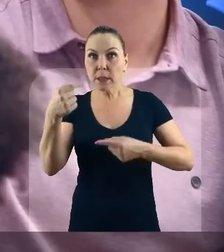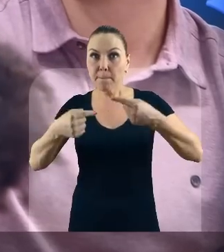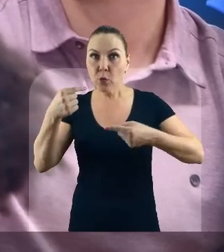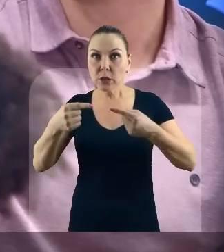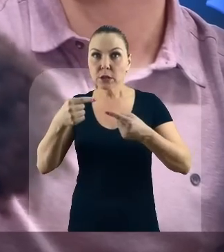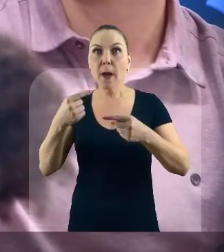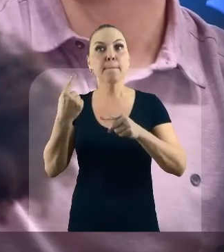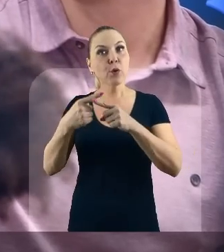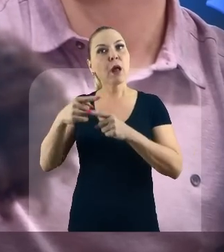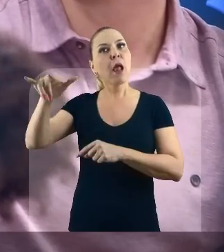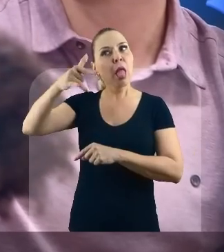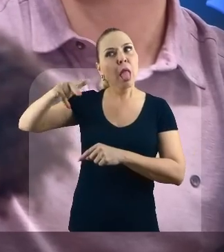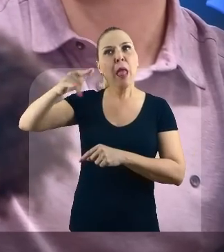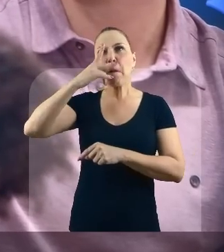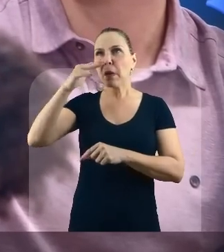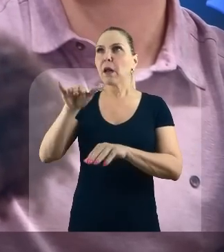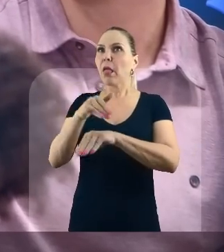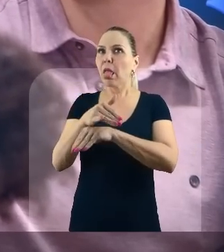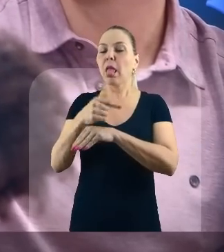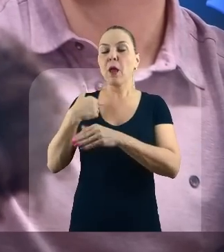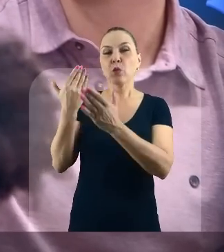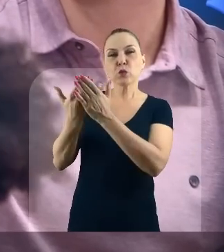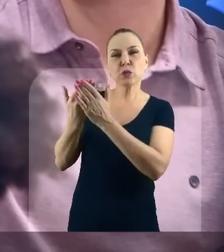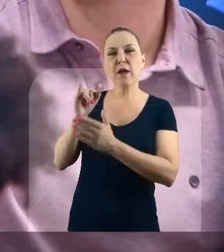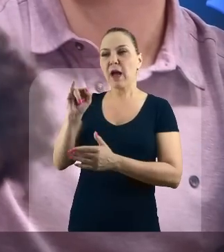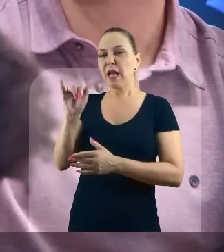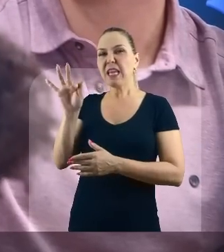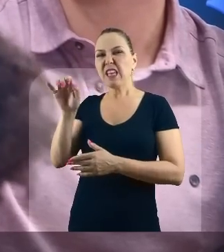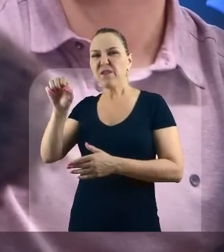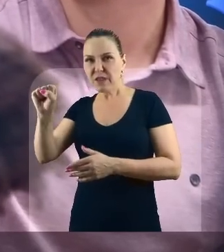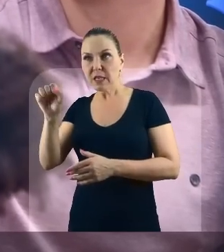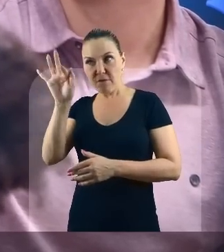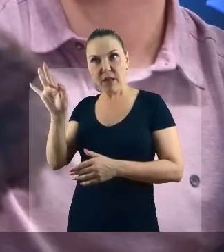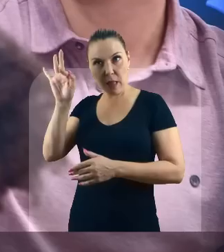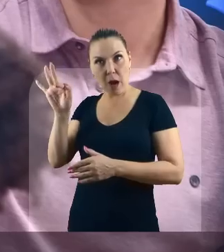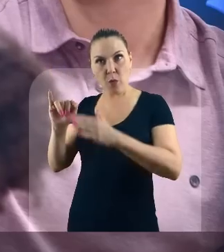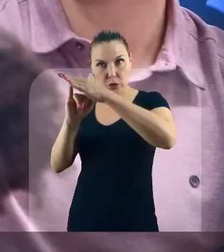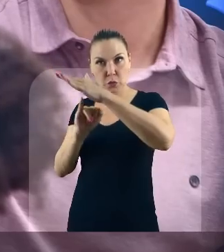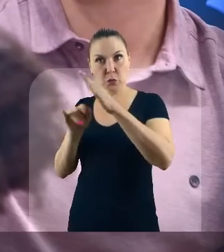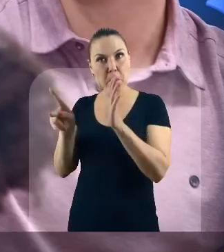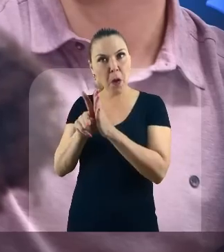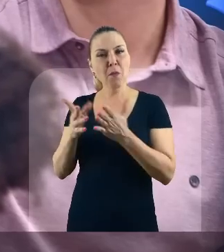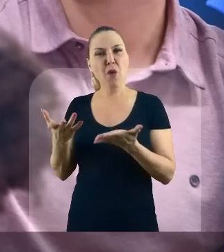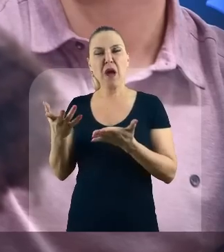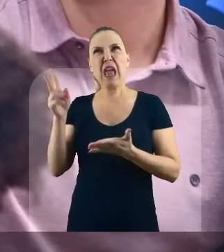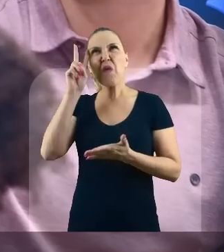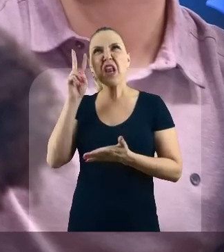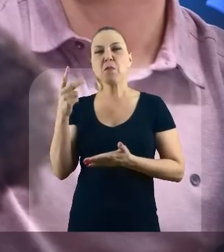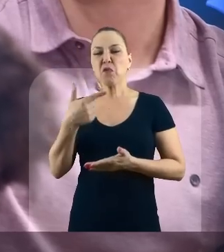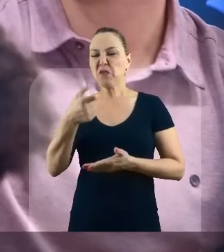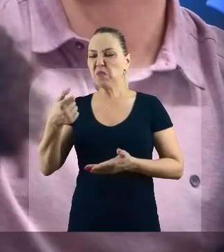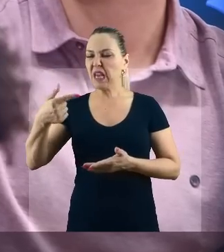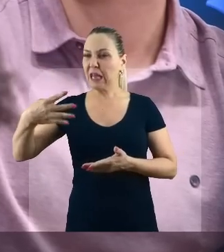pela política por conta da doutrinação. Estudava em IFES, Instituto Federal. Eu lembro que em 2014, o professor colava adesivo